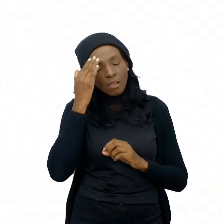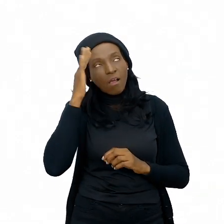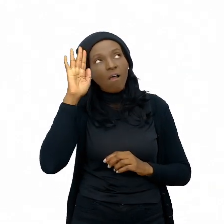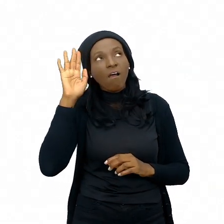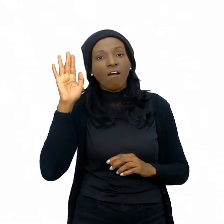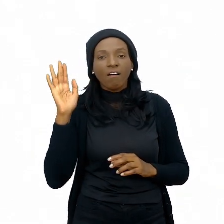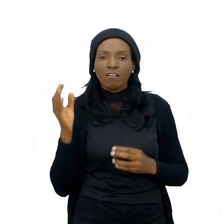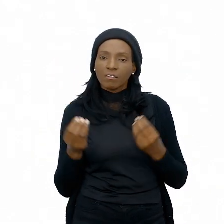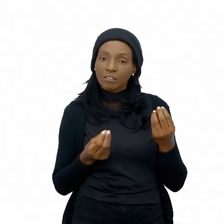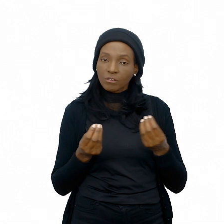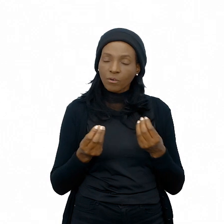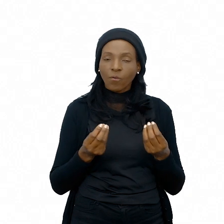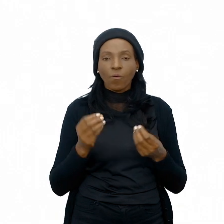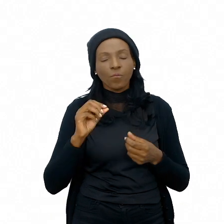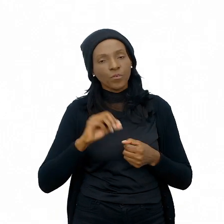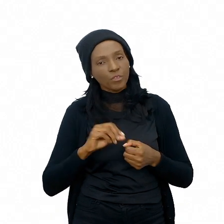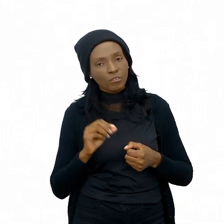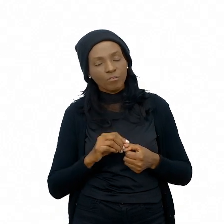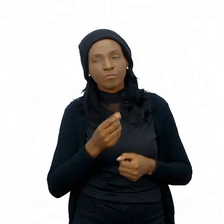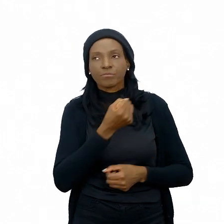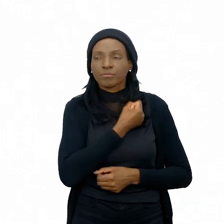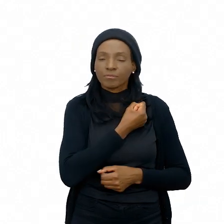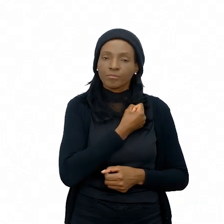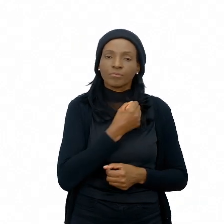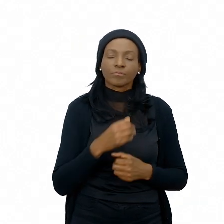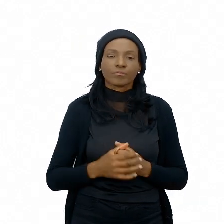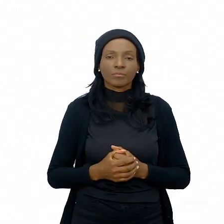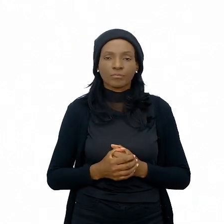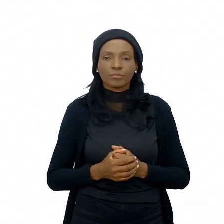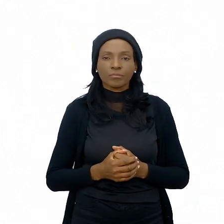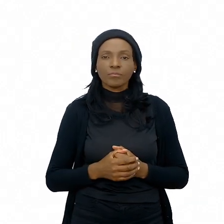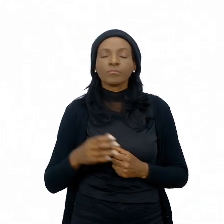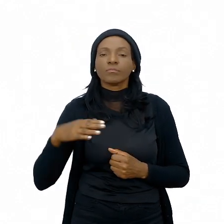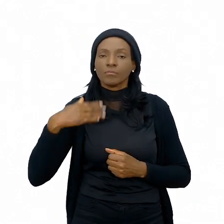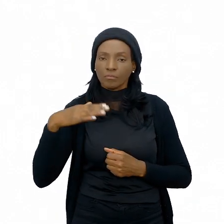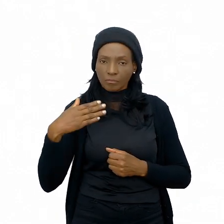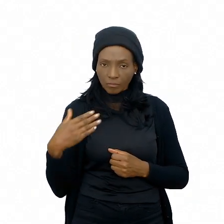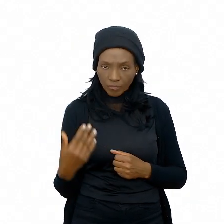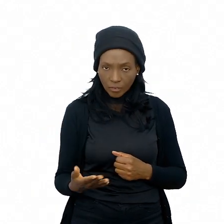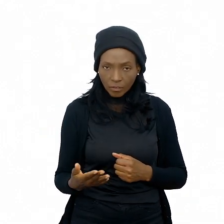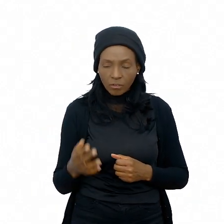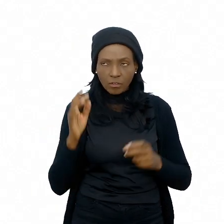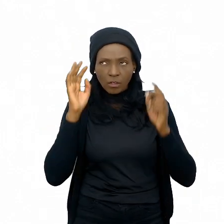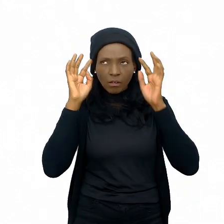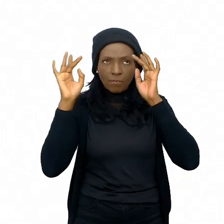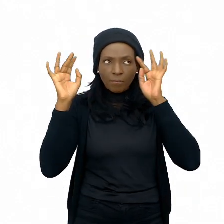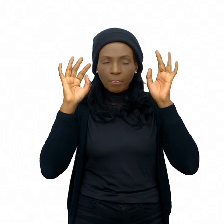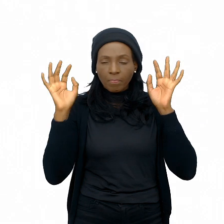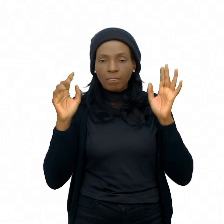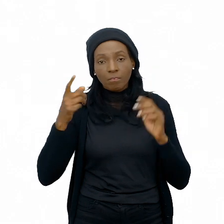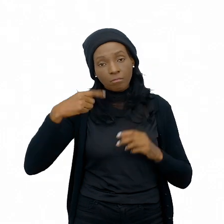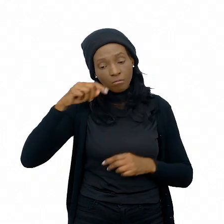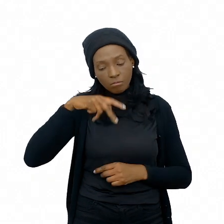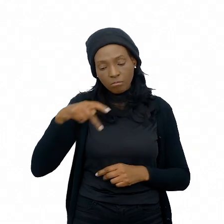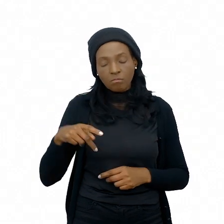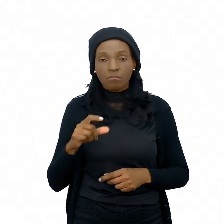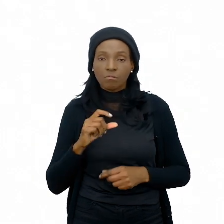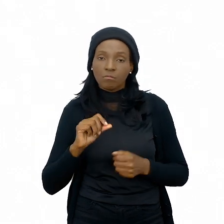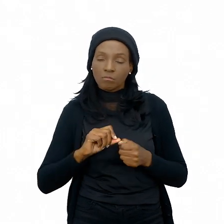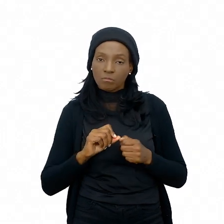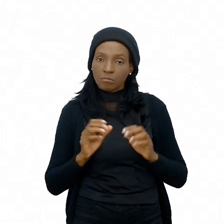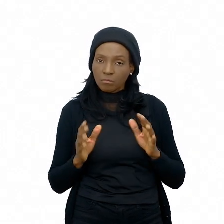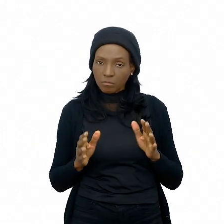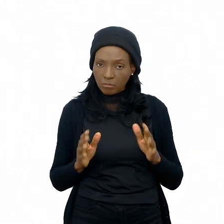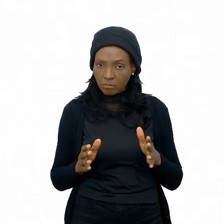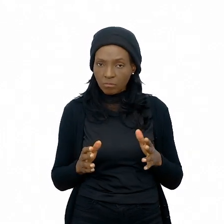o funcionamento do sistema de numeração. É a partir dessas reflexões que fizemos